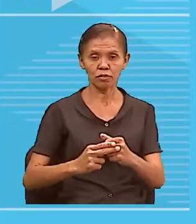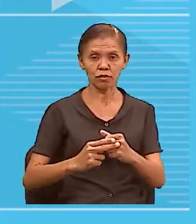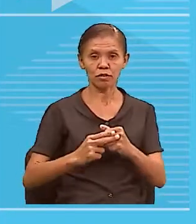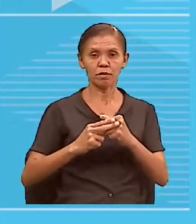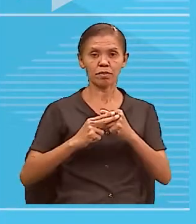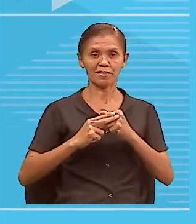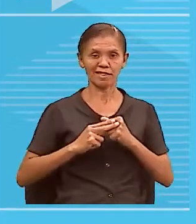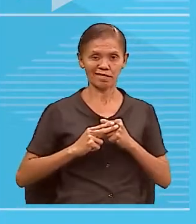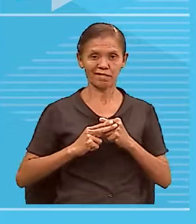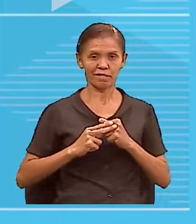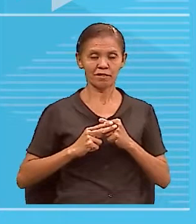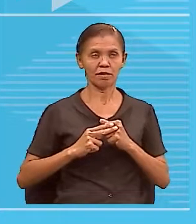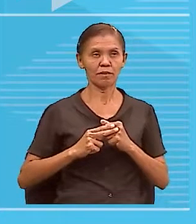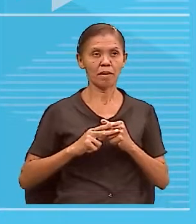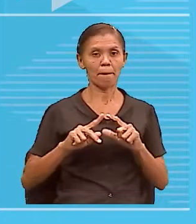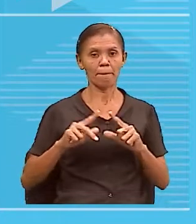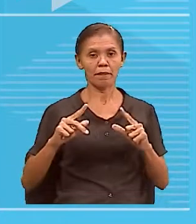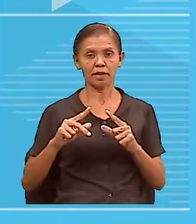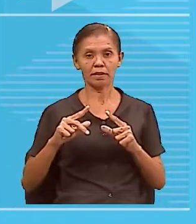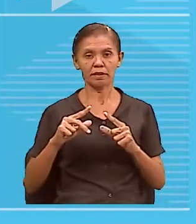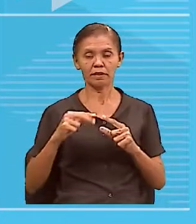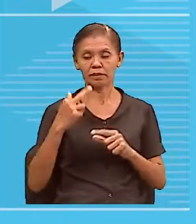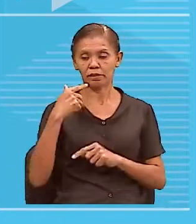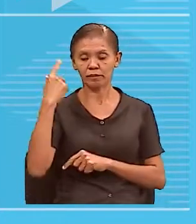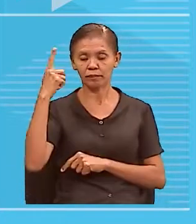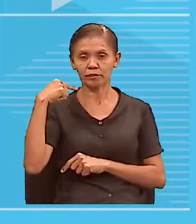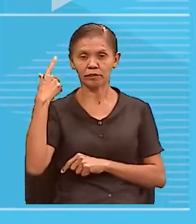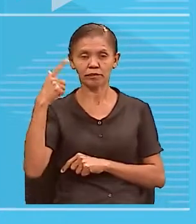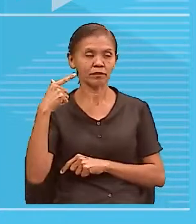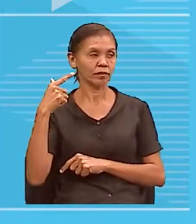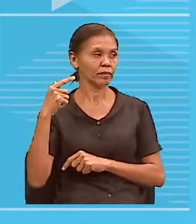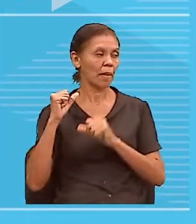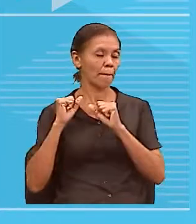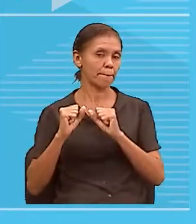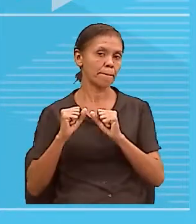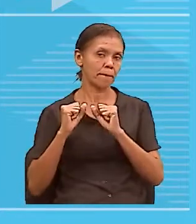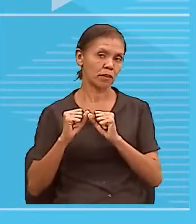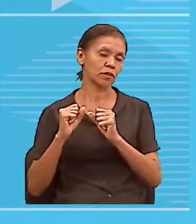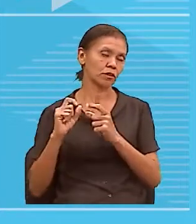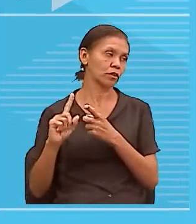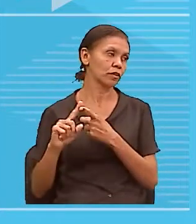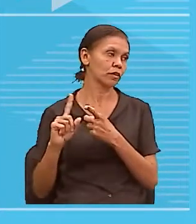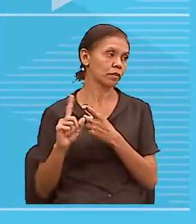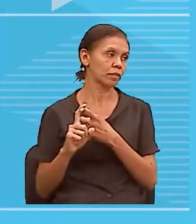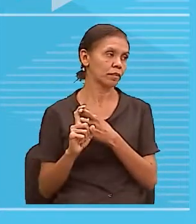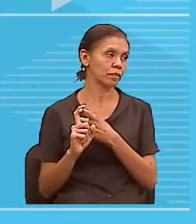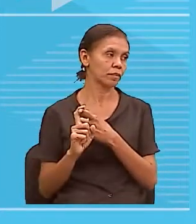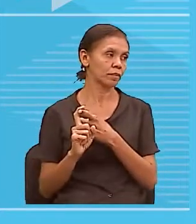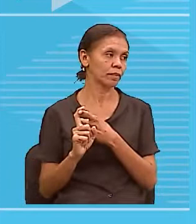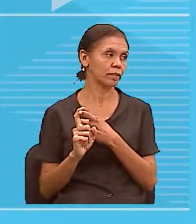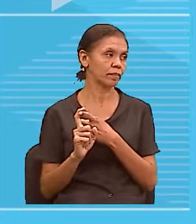mas em espanhol pronome reflexivo também pode servir para